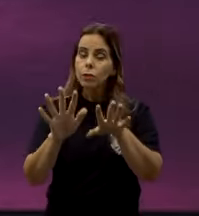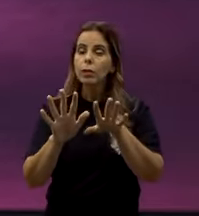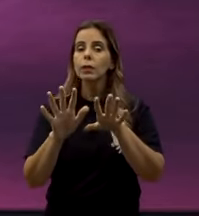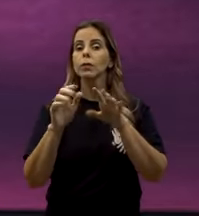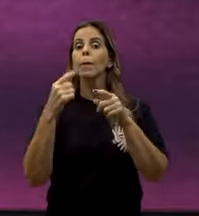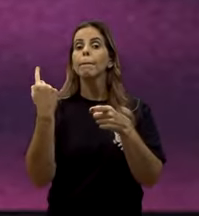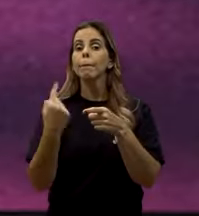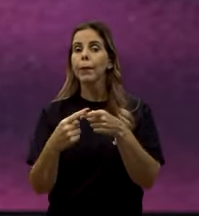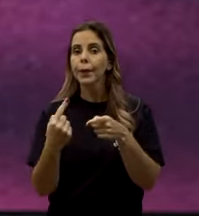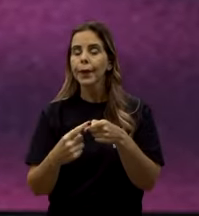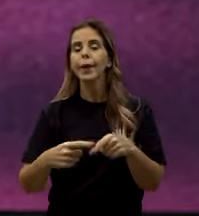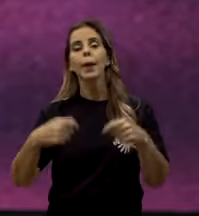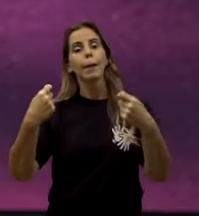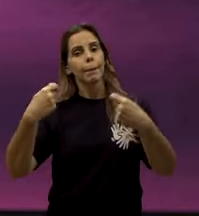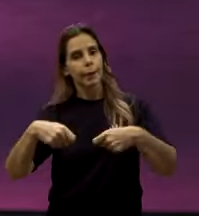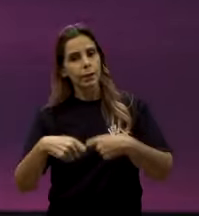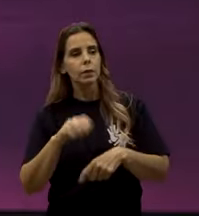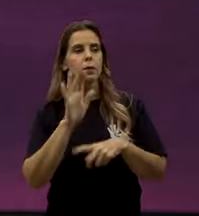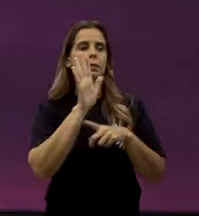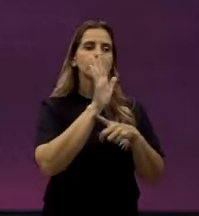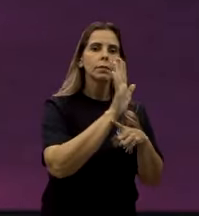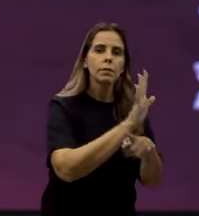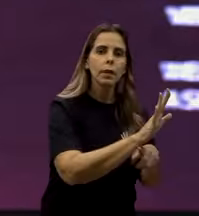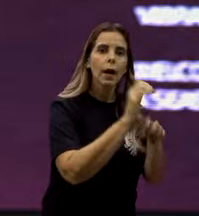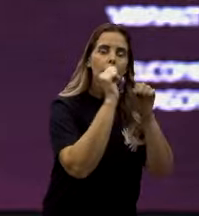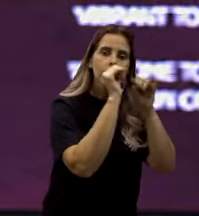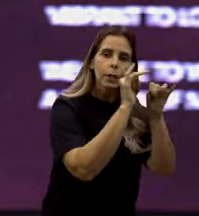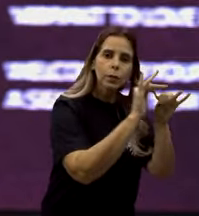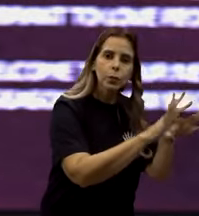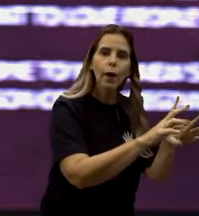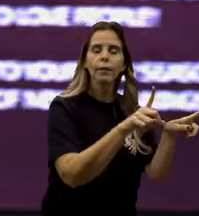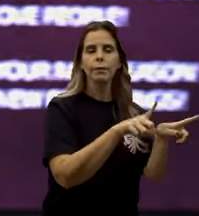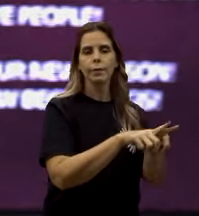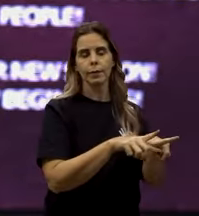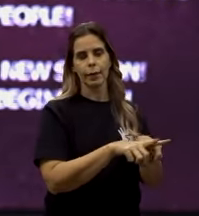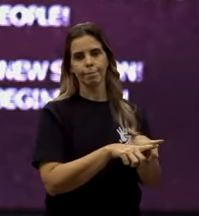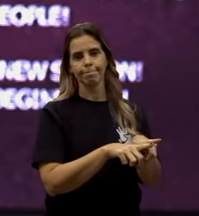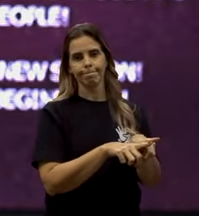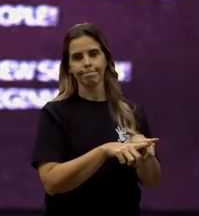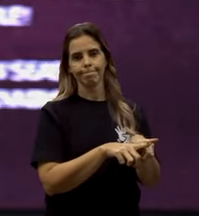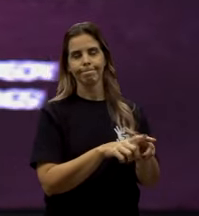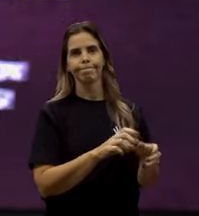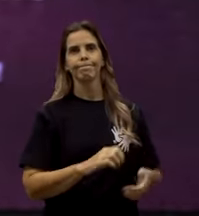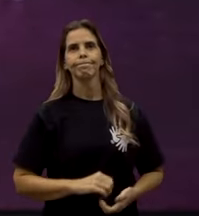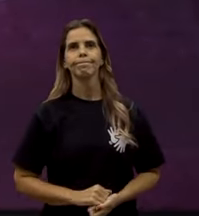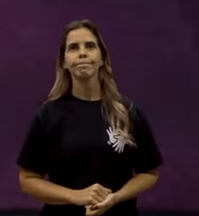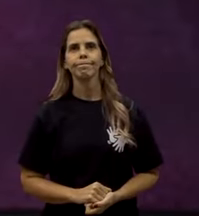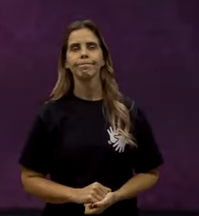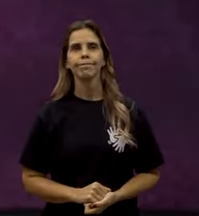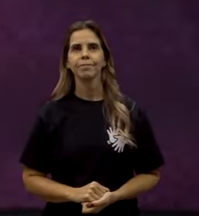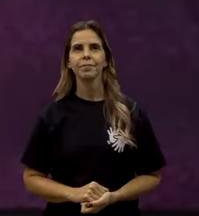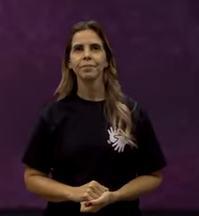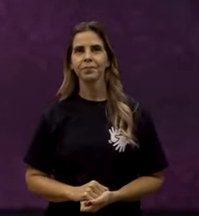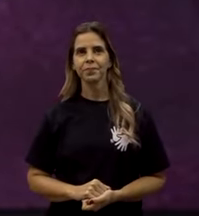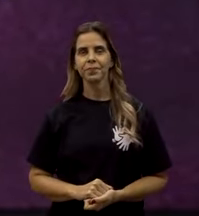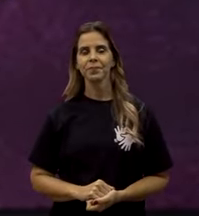vou falar uma com você que tem 15 pessoas batendo palma Segura espera aí